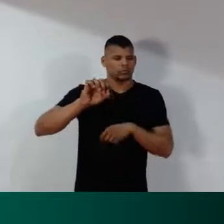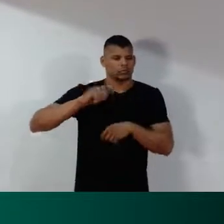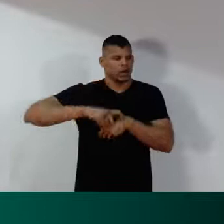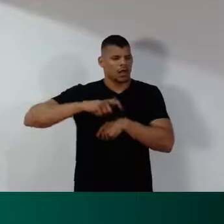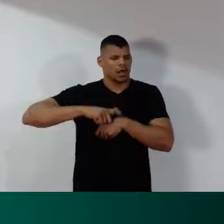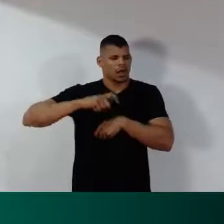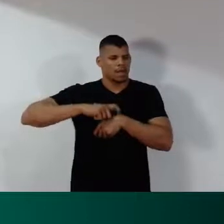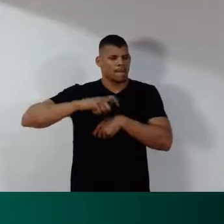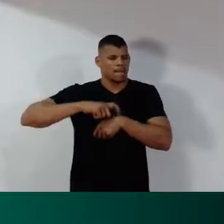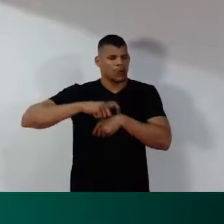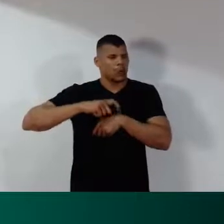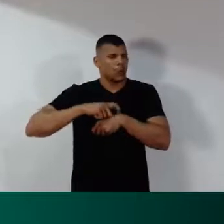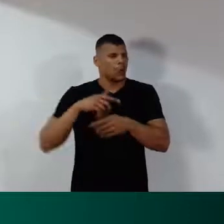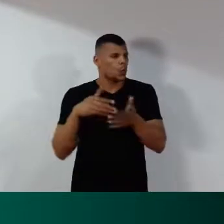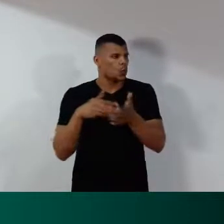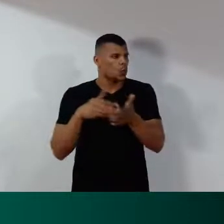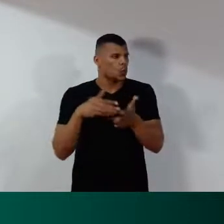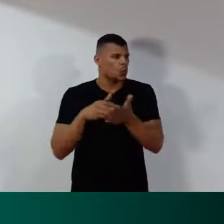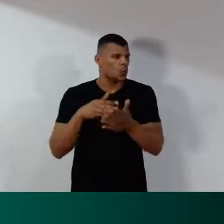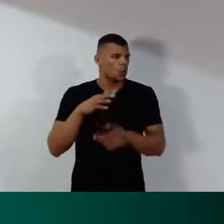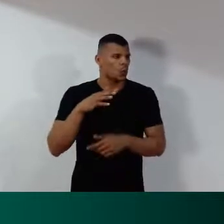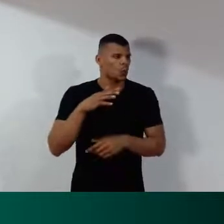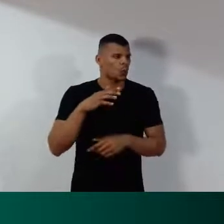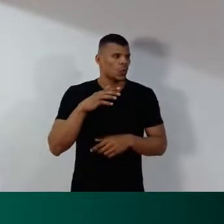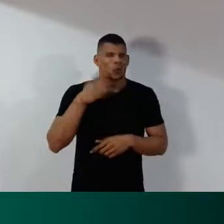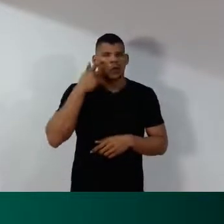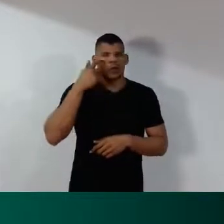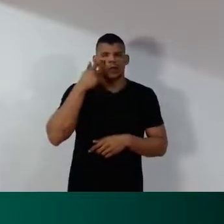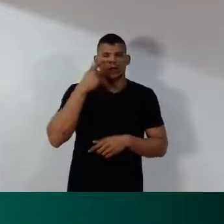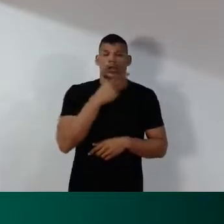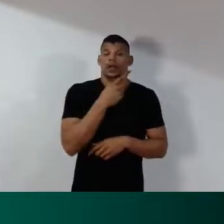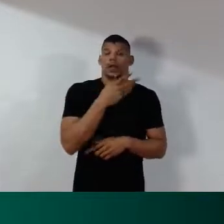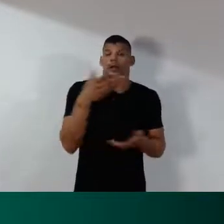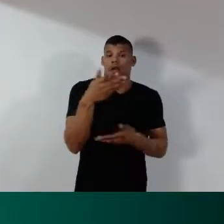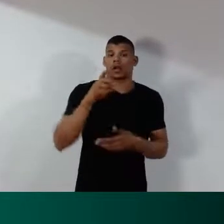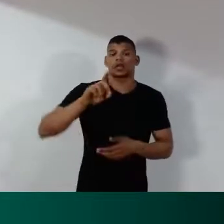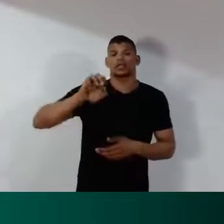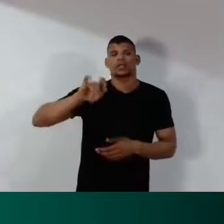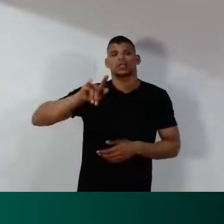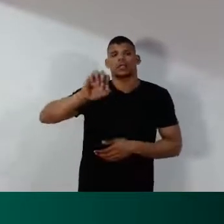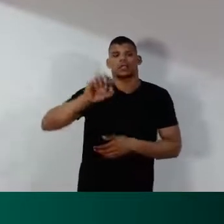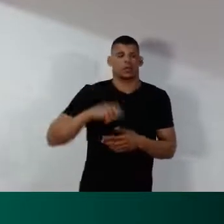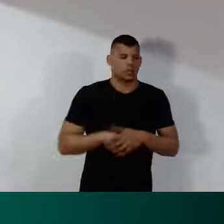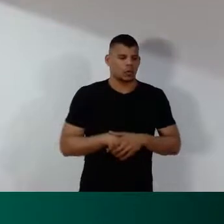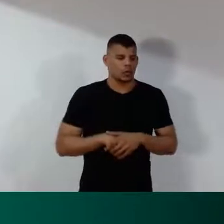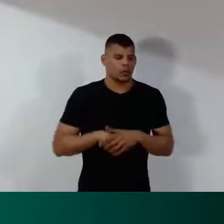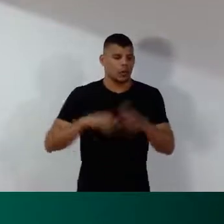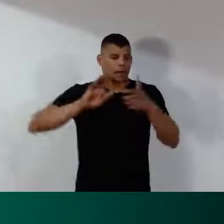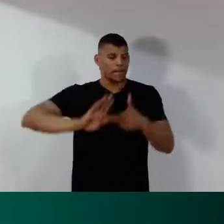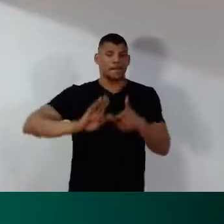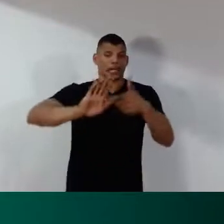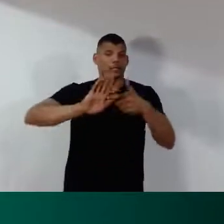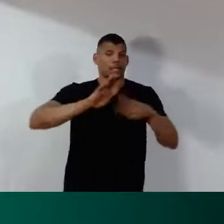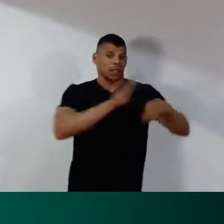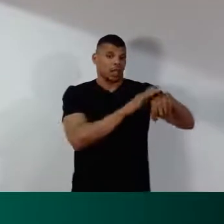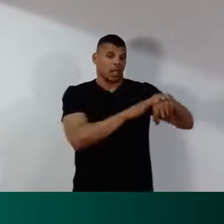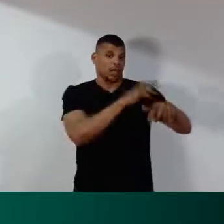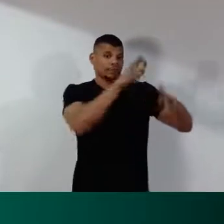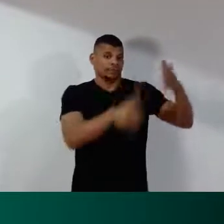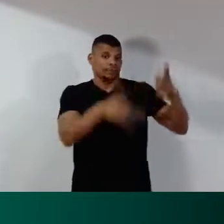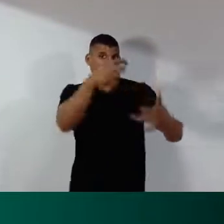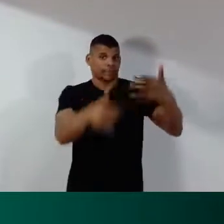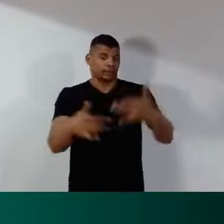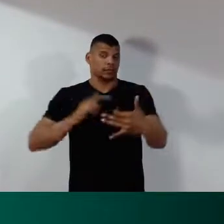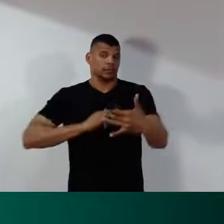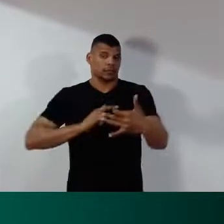tempo e de histórias né passar passar a bola aqui para ele então fique à vontade se apresente que aqui é um